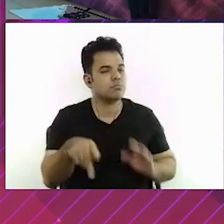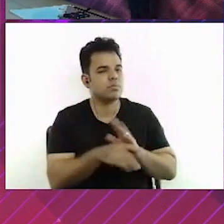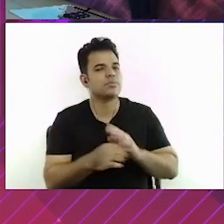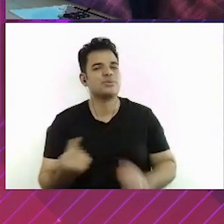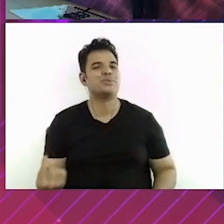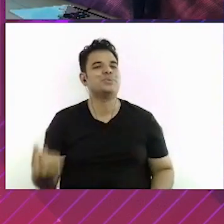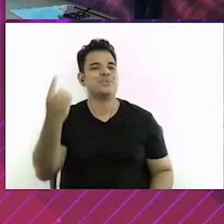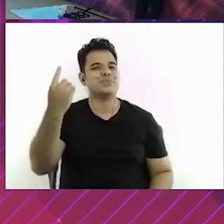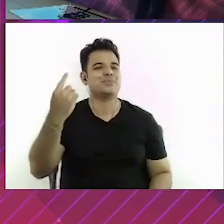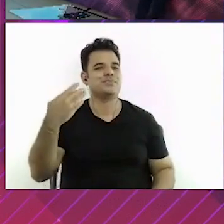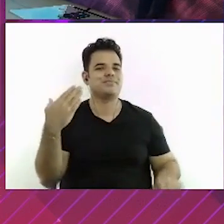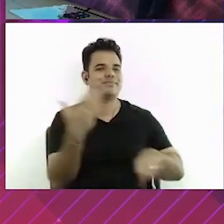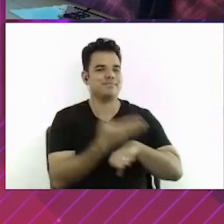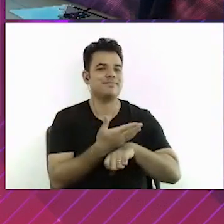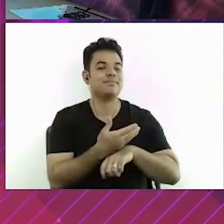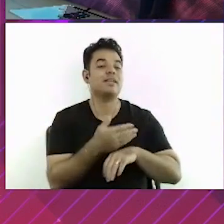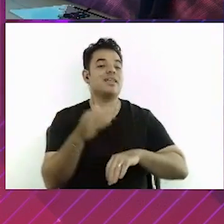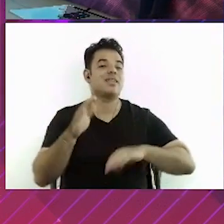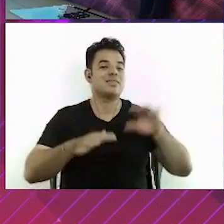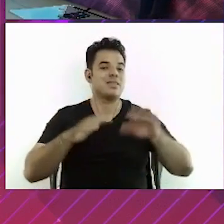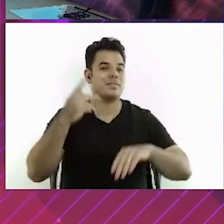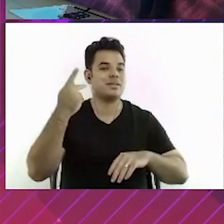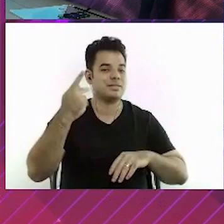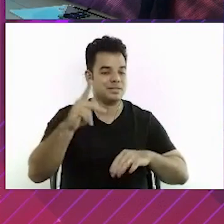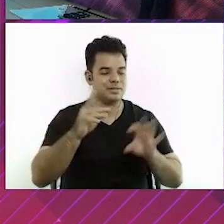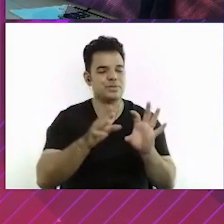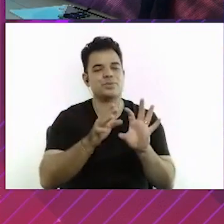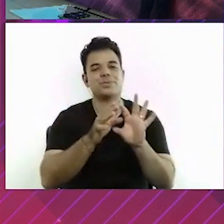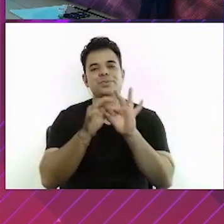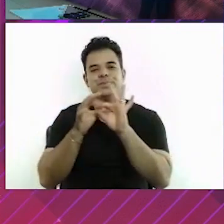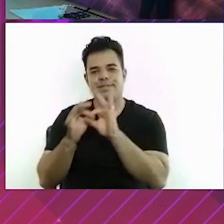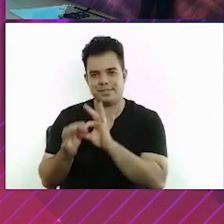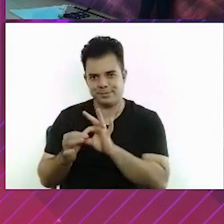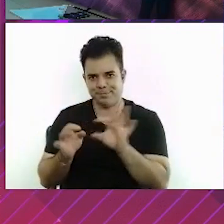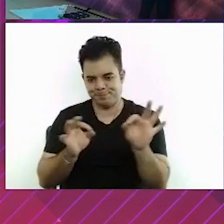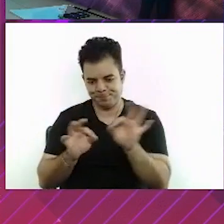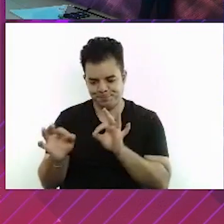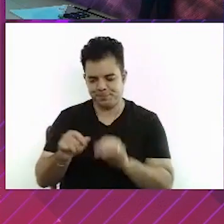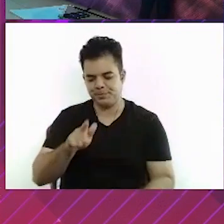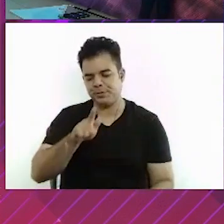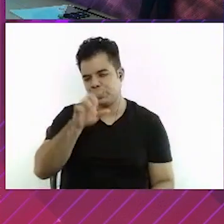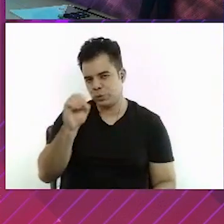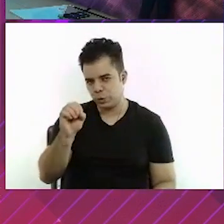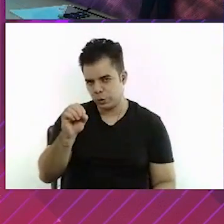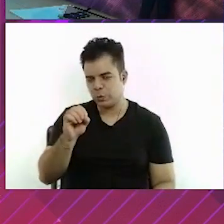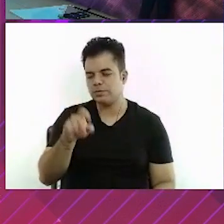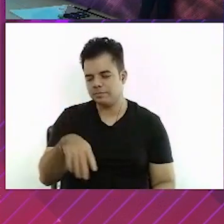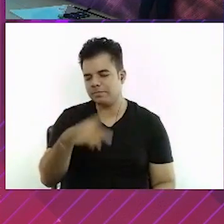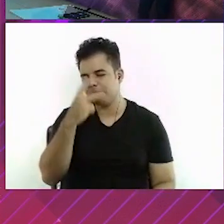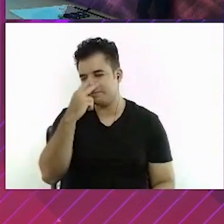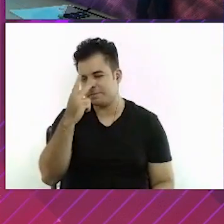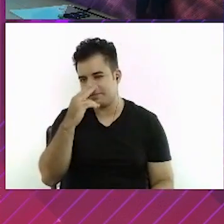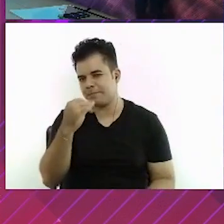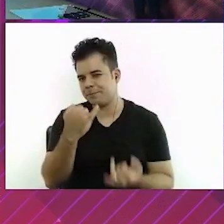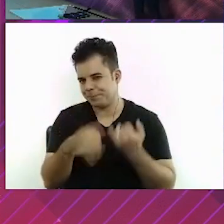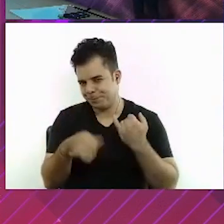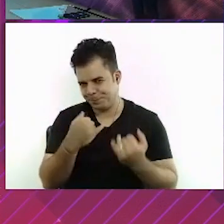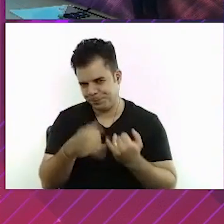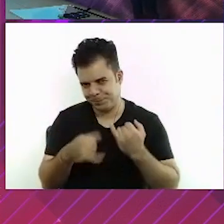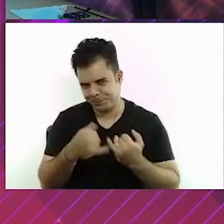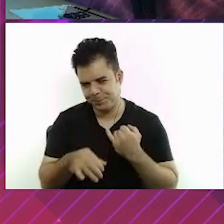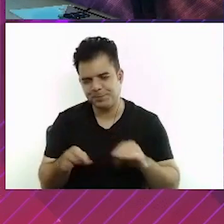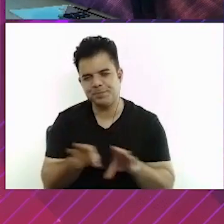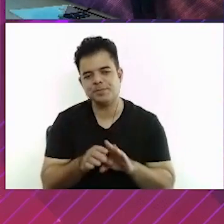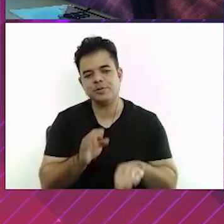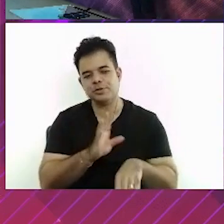claro, essa configuração vai depender do teu contexto. No Go, bem parecido, baixa, chama o